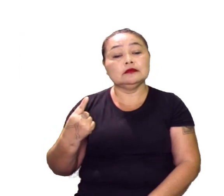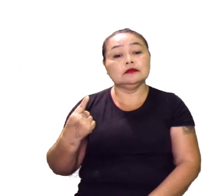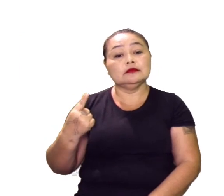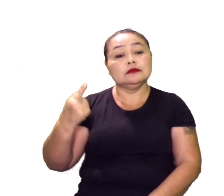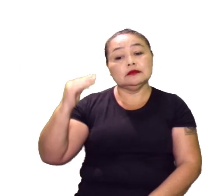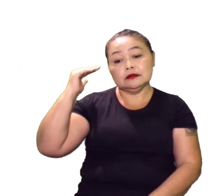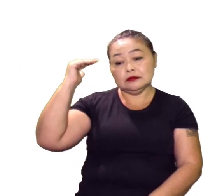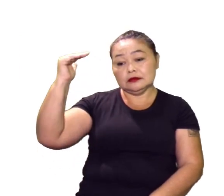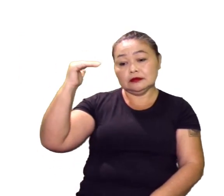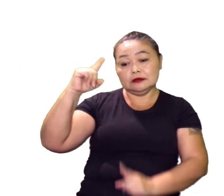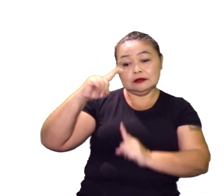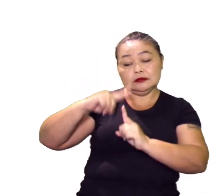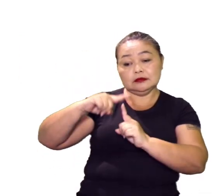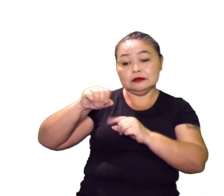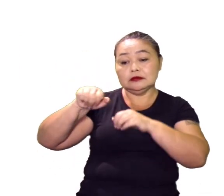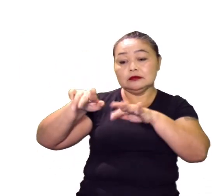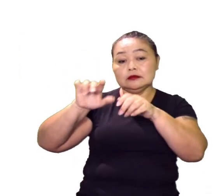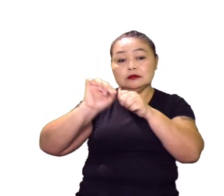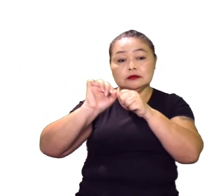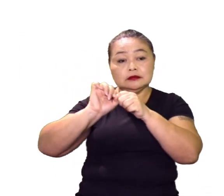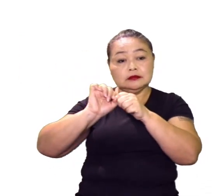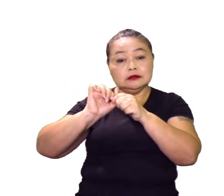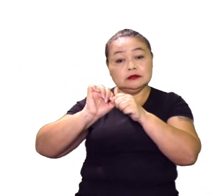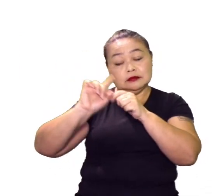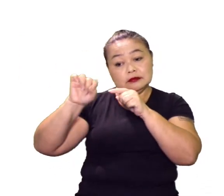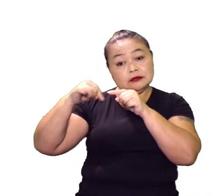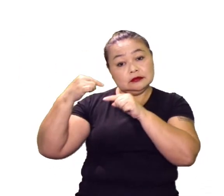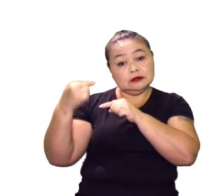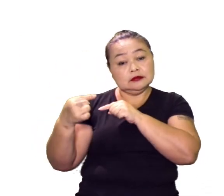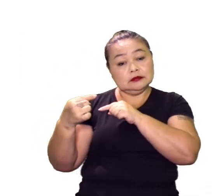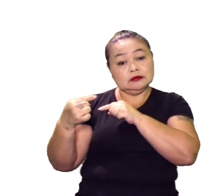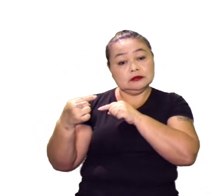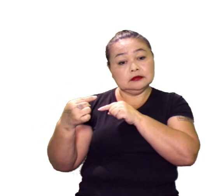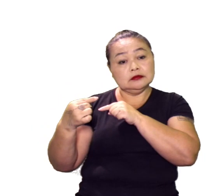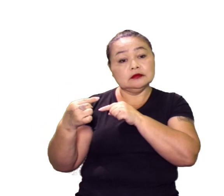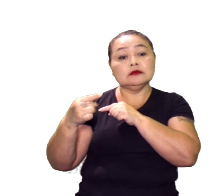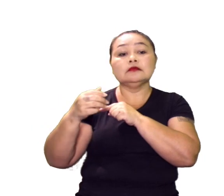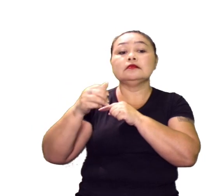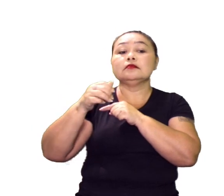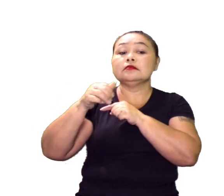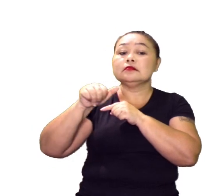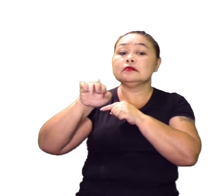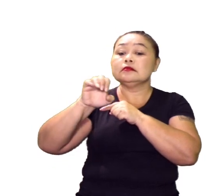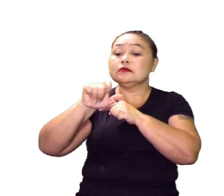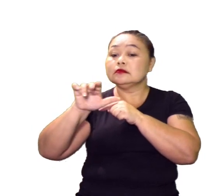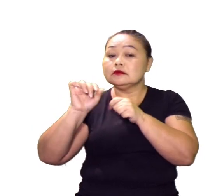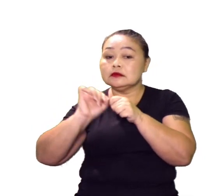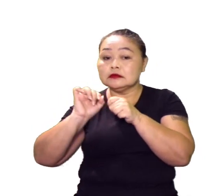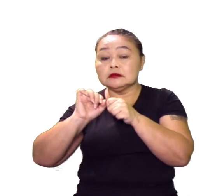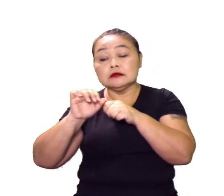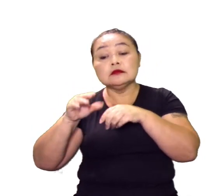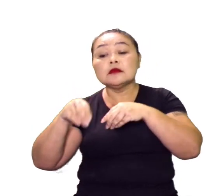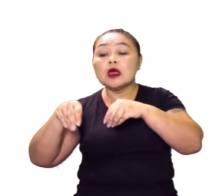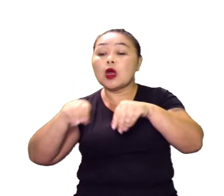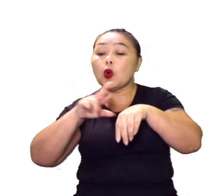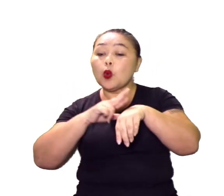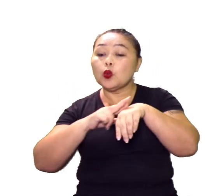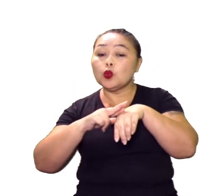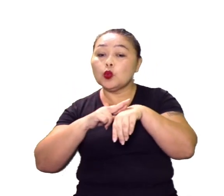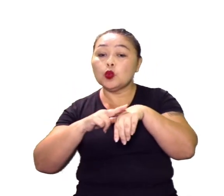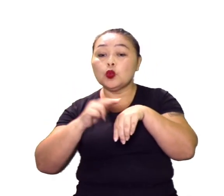temos aí os tipos de solo que nós temos em Rondônia. Fora o latossolo, nós temos o argissolo, que é a terra